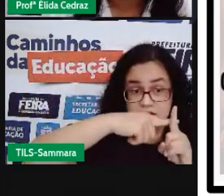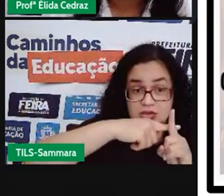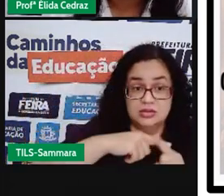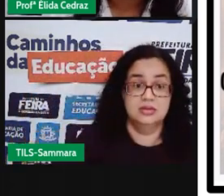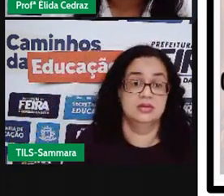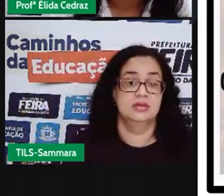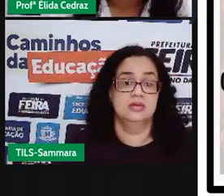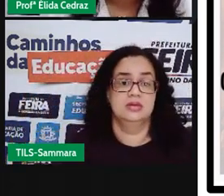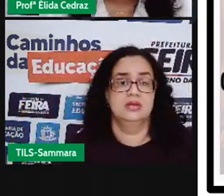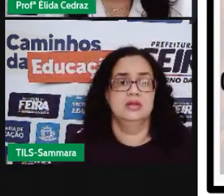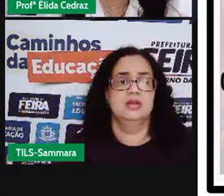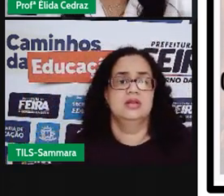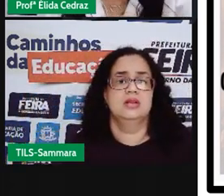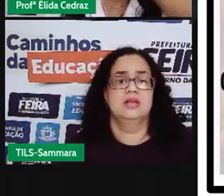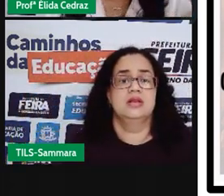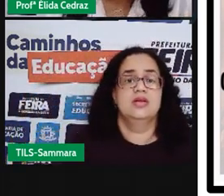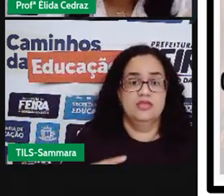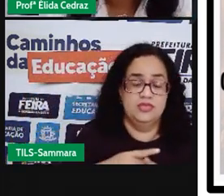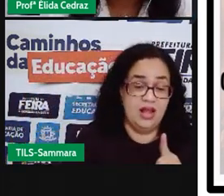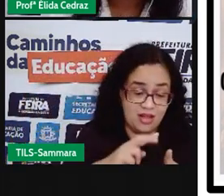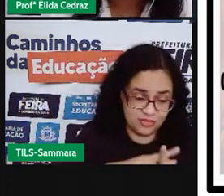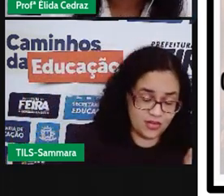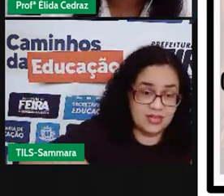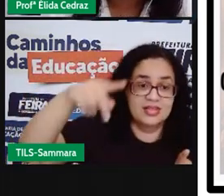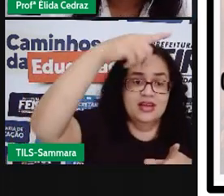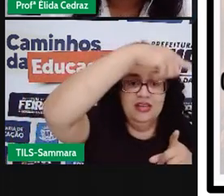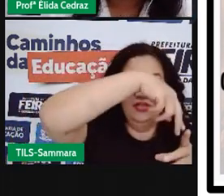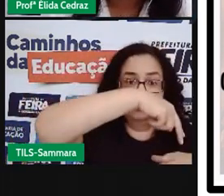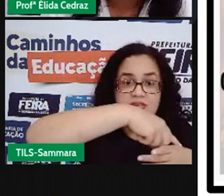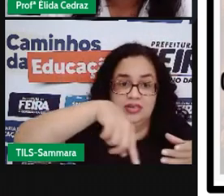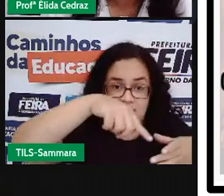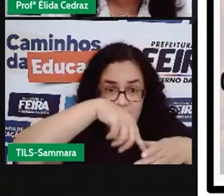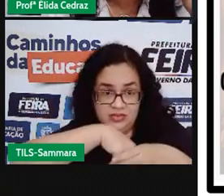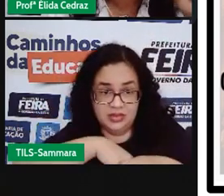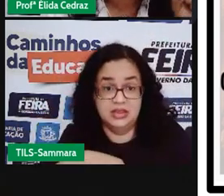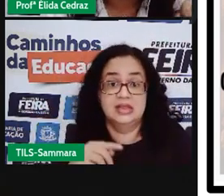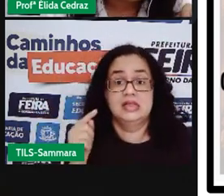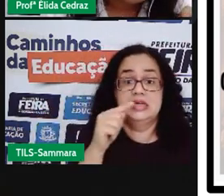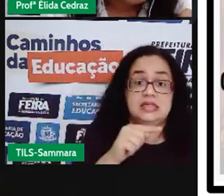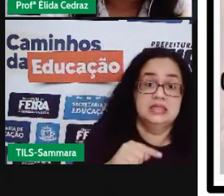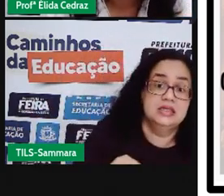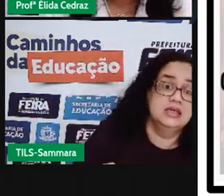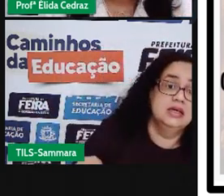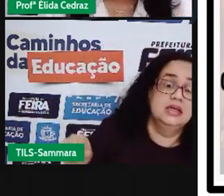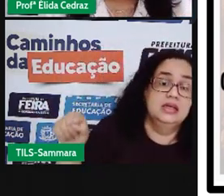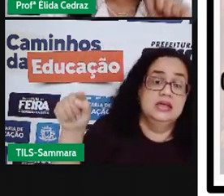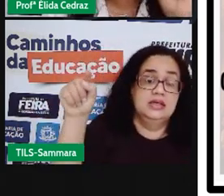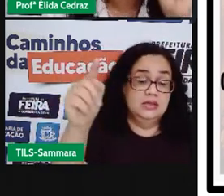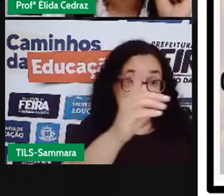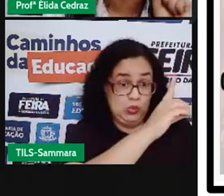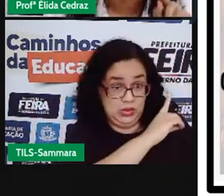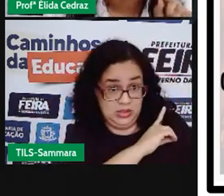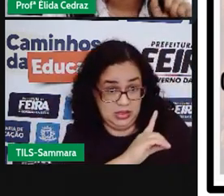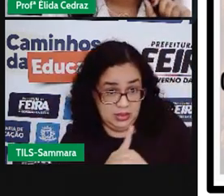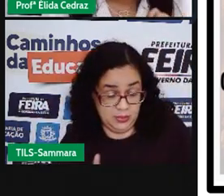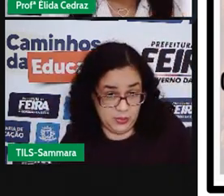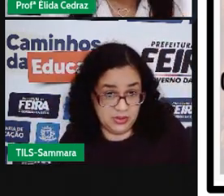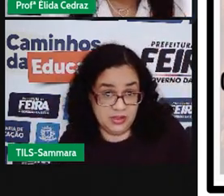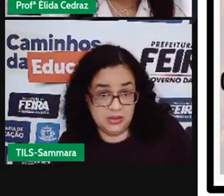Os eleitores da paróquia votavam nos eleitores da comarca. E estes votavam